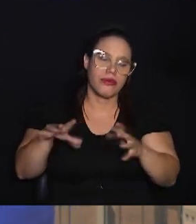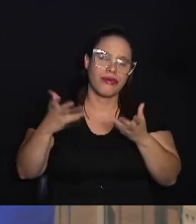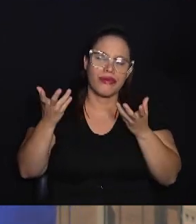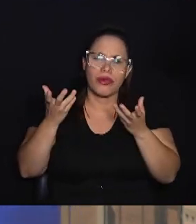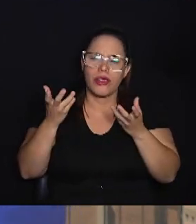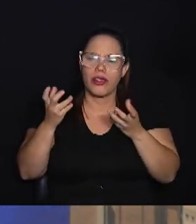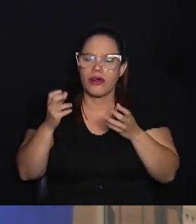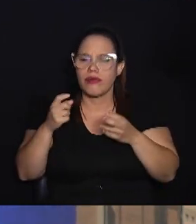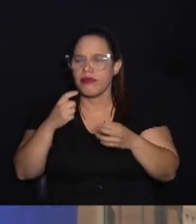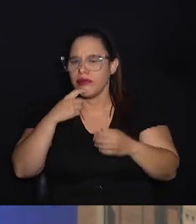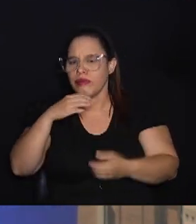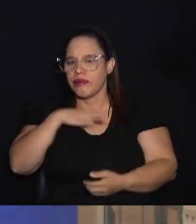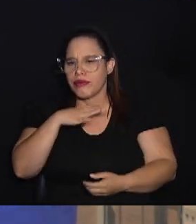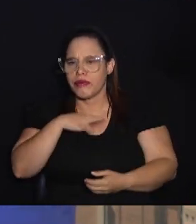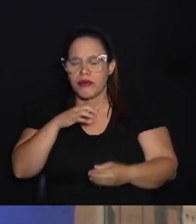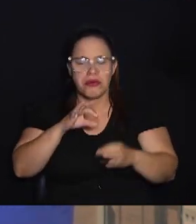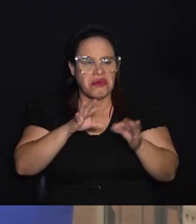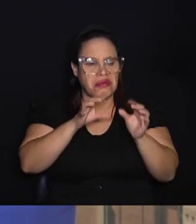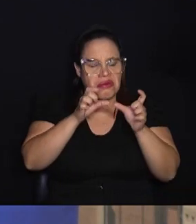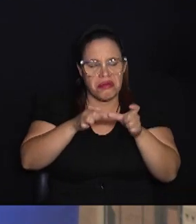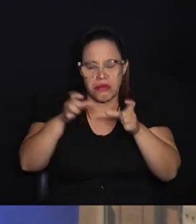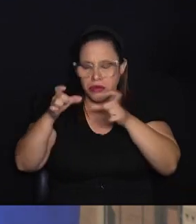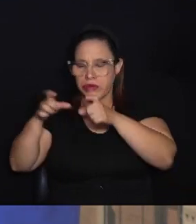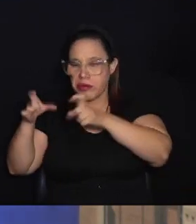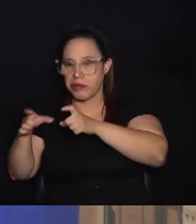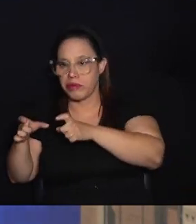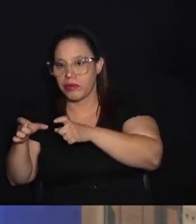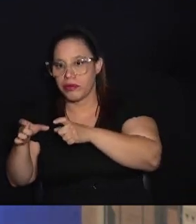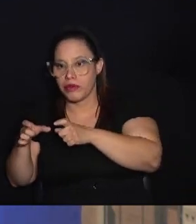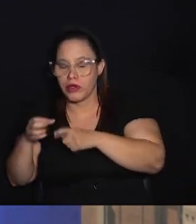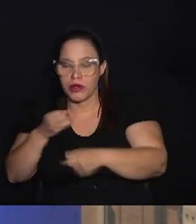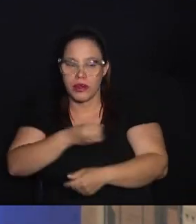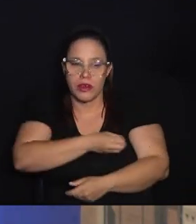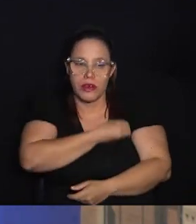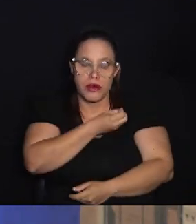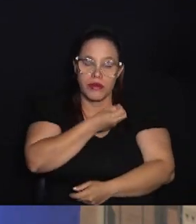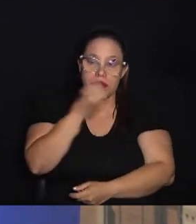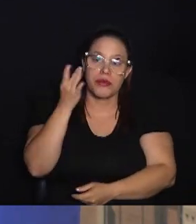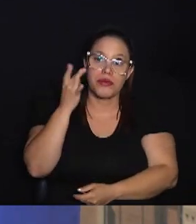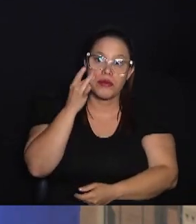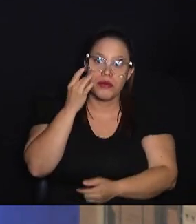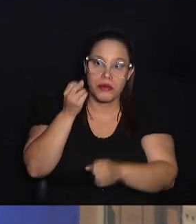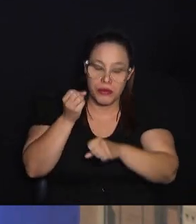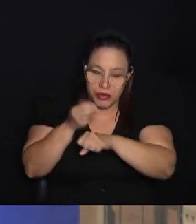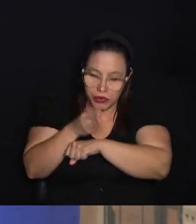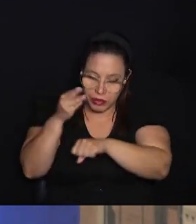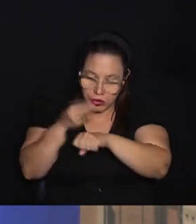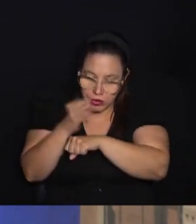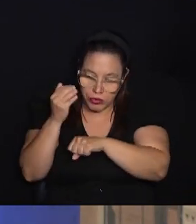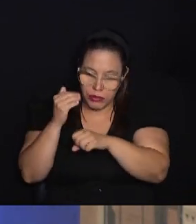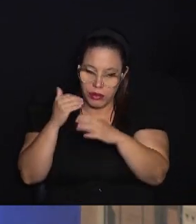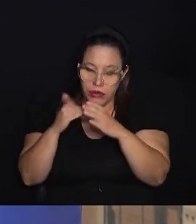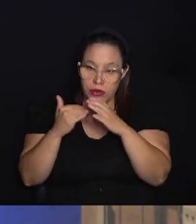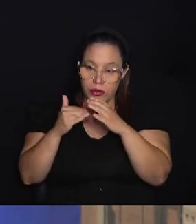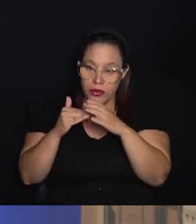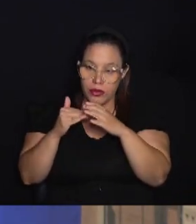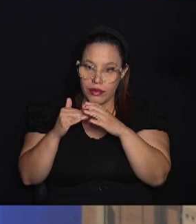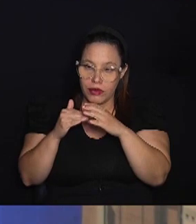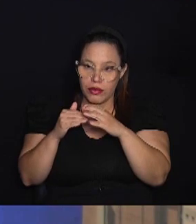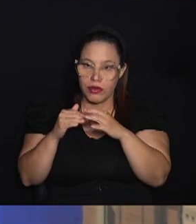equipes ao vivo de vários pontos aqui de campinas e claro com sua participação no WhatsApp 9